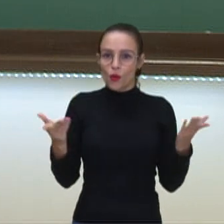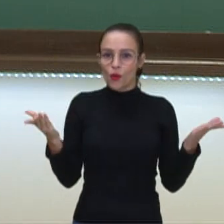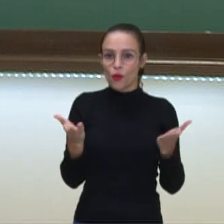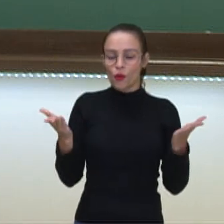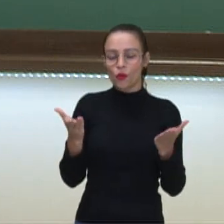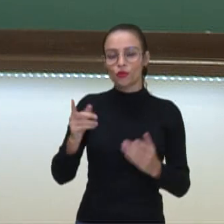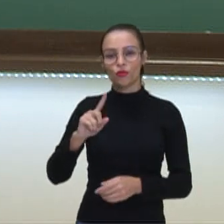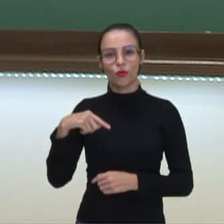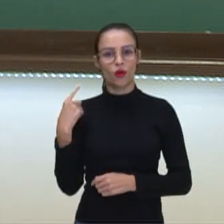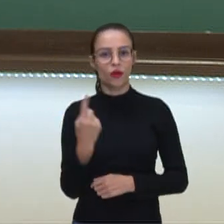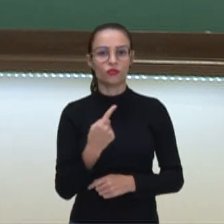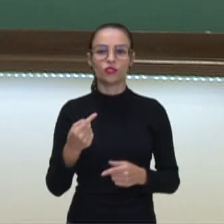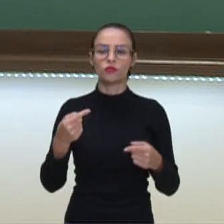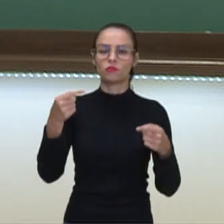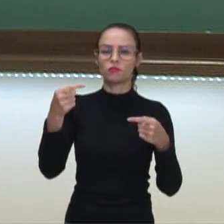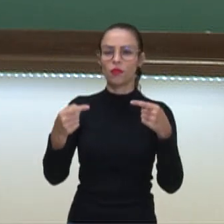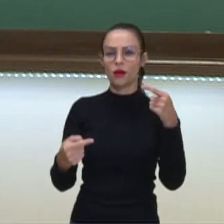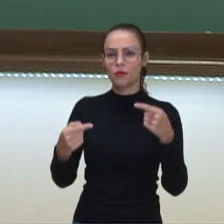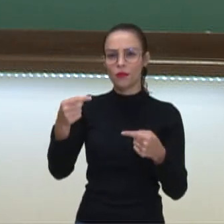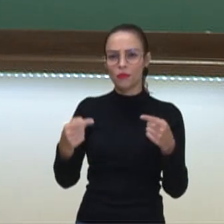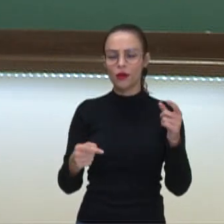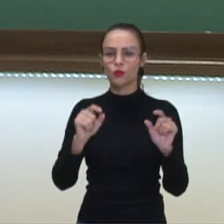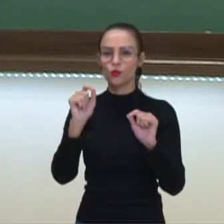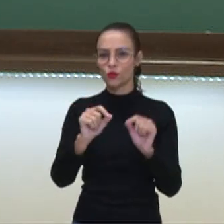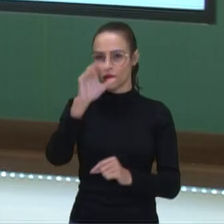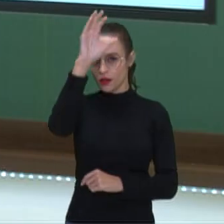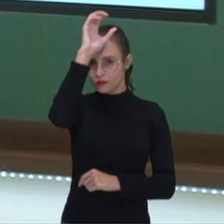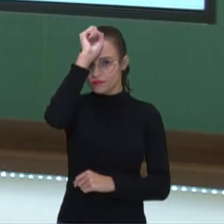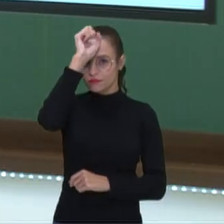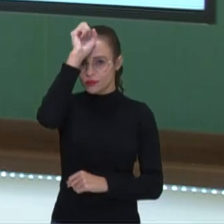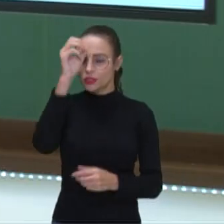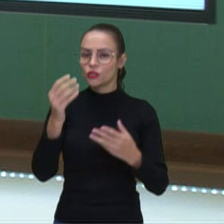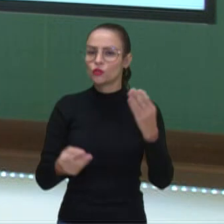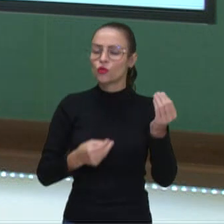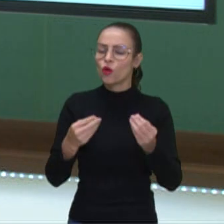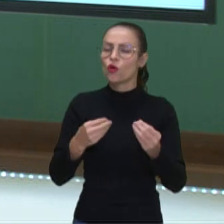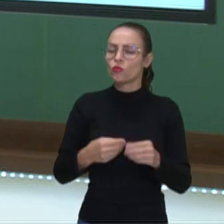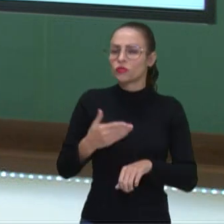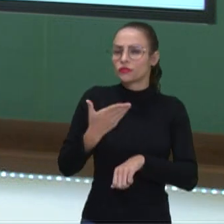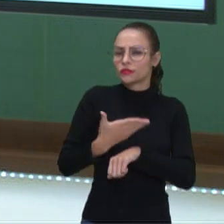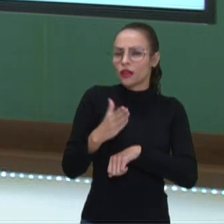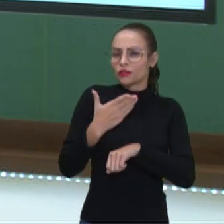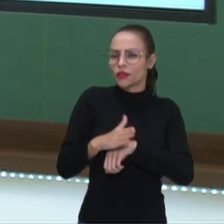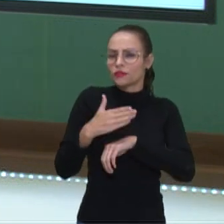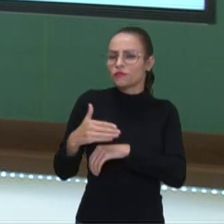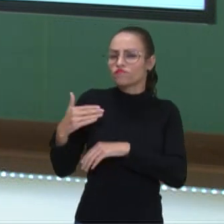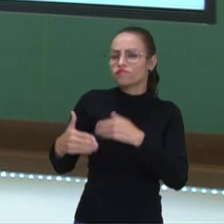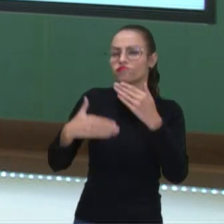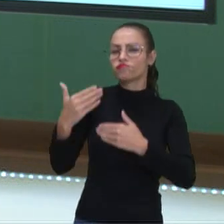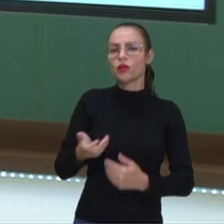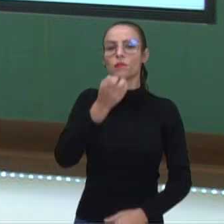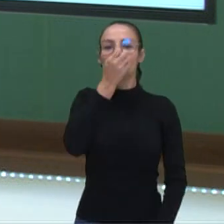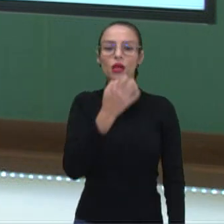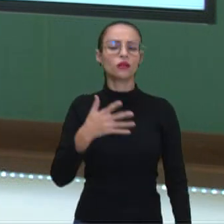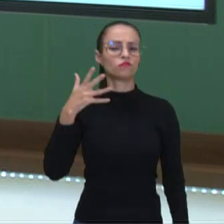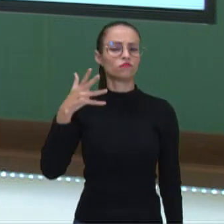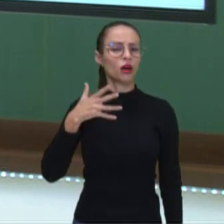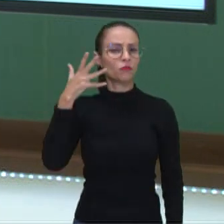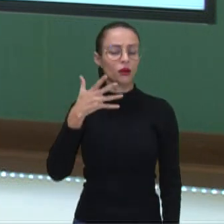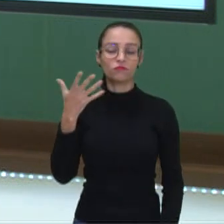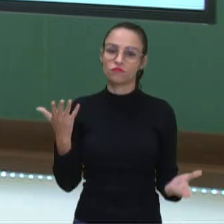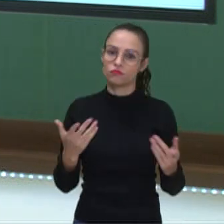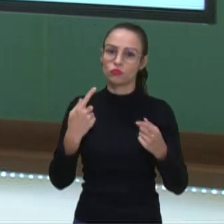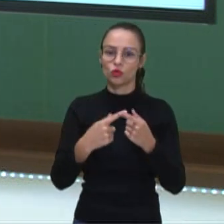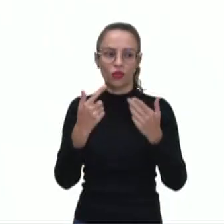que a gente possa discutir, né? Aprender como desenvolver uma boa oratória. Afinal, se falar